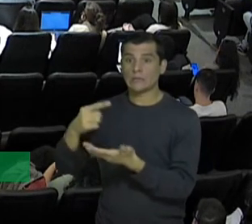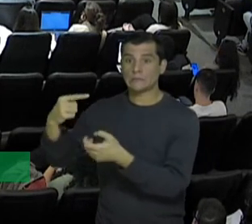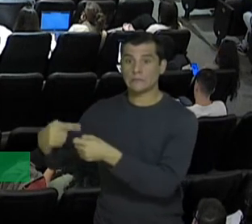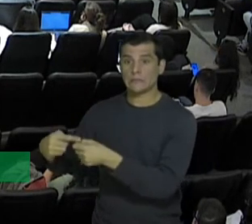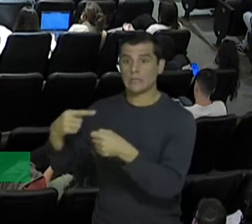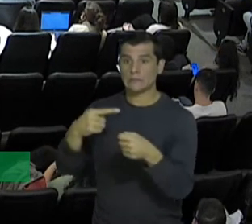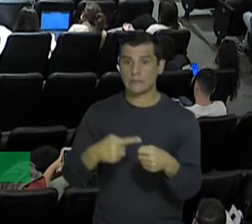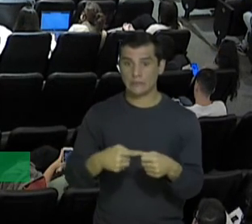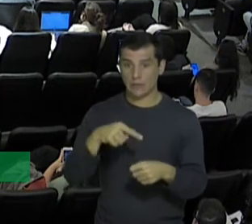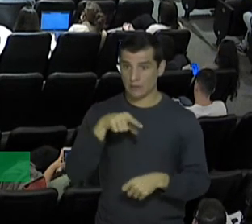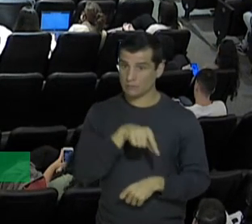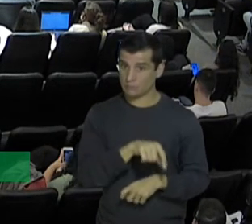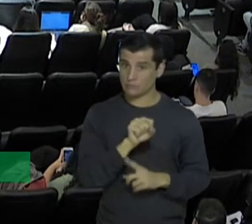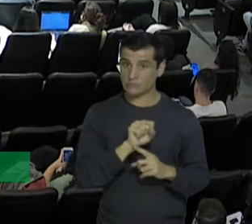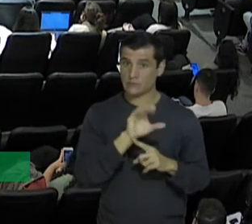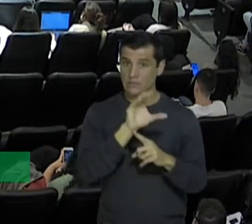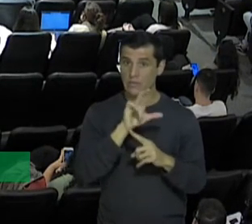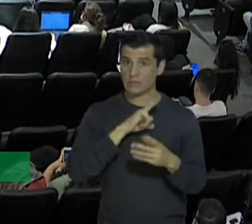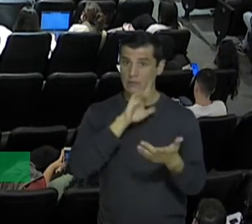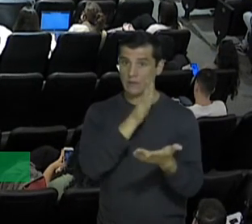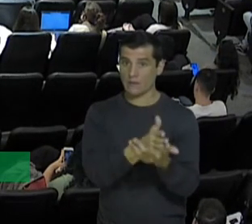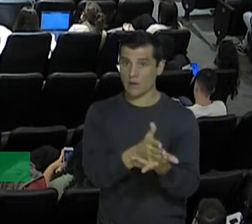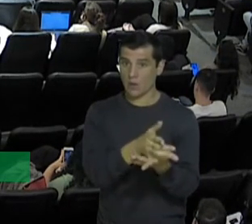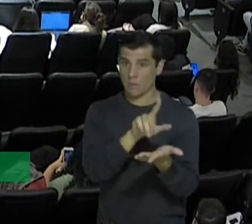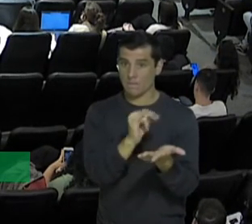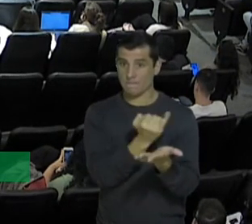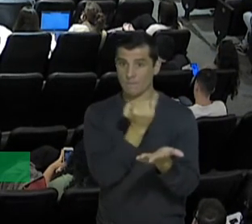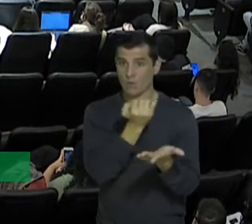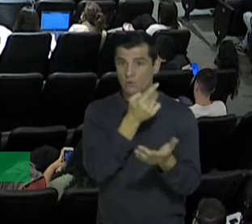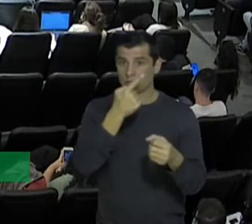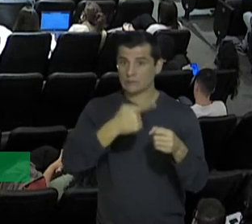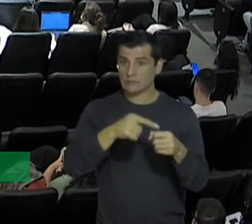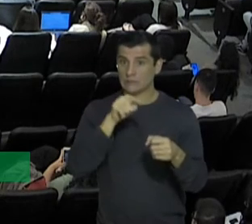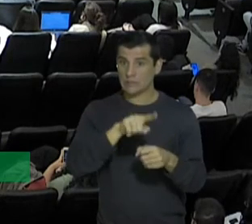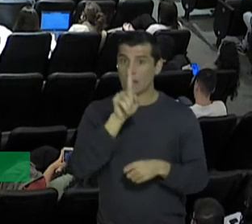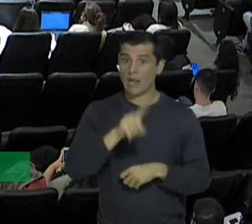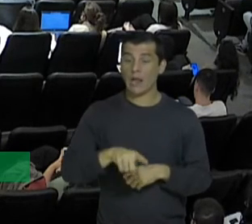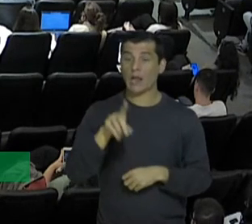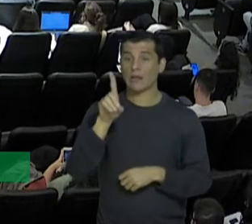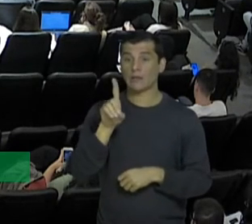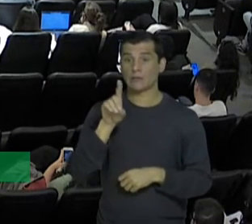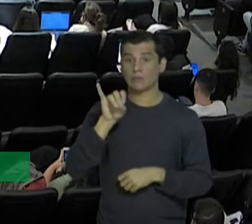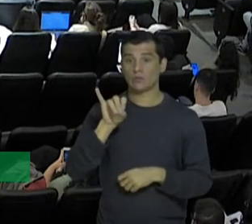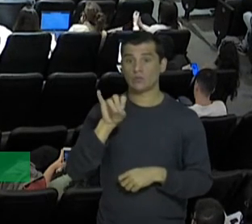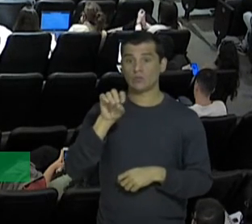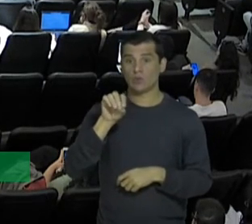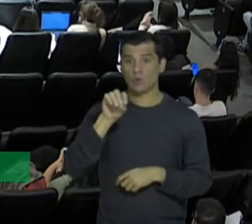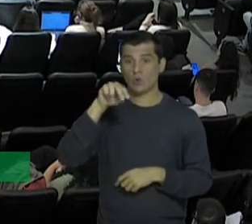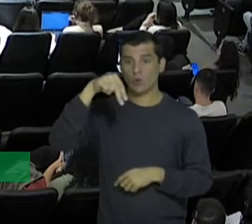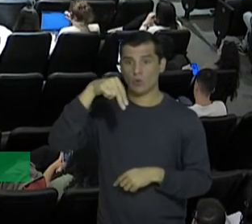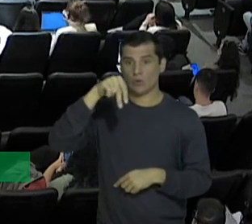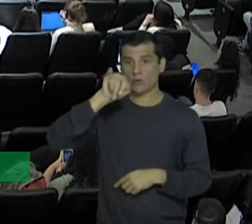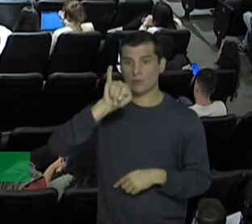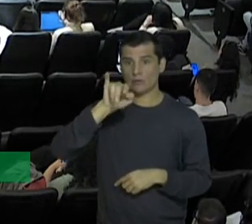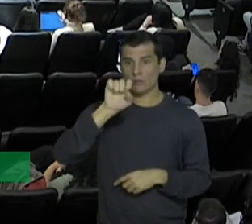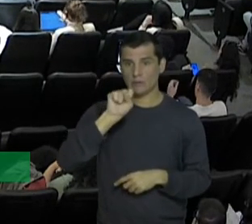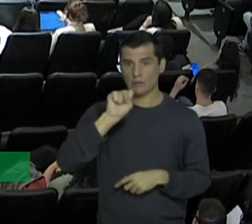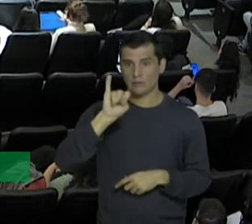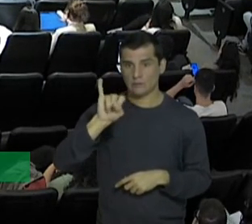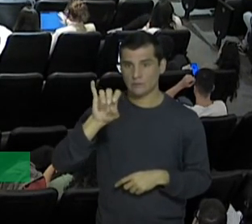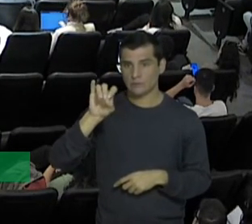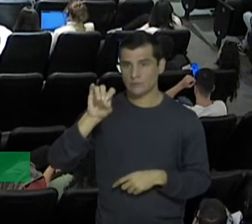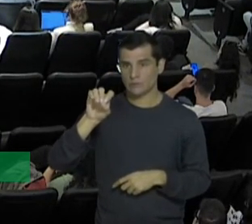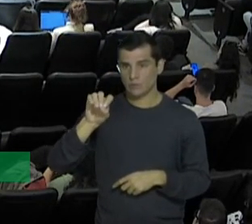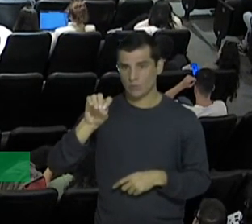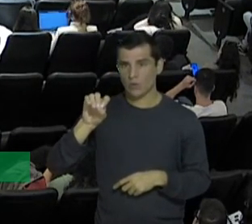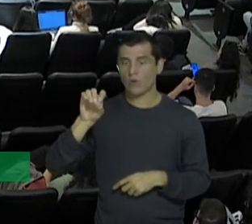porque Santa Catarina tem uma cidade fronteiriça importante como é Dionísio Cerqueira que já está com uma ampliação da aduana e que